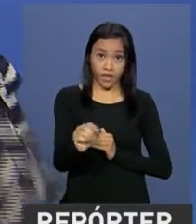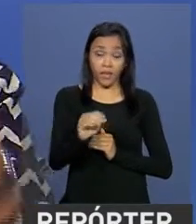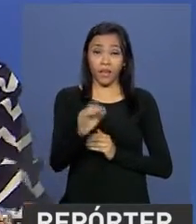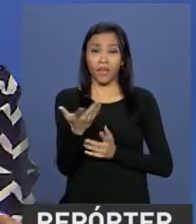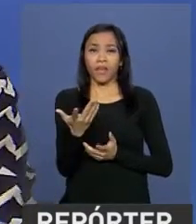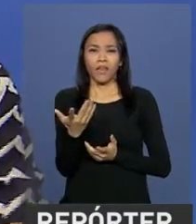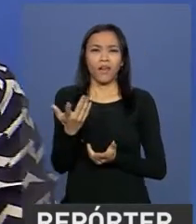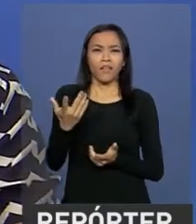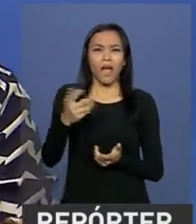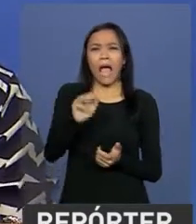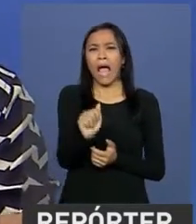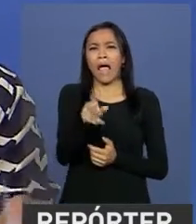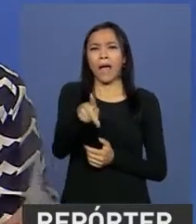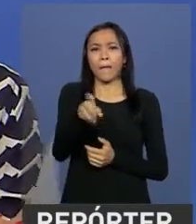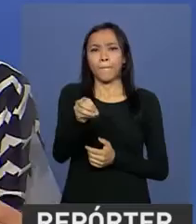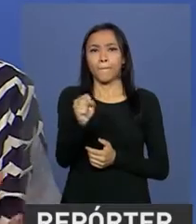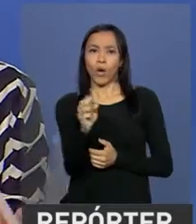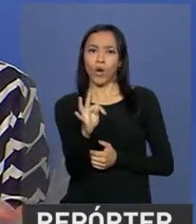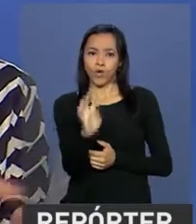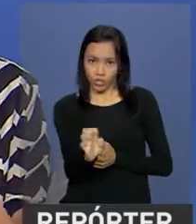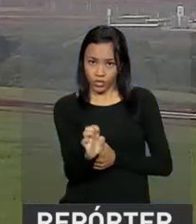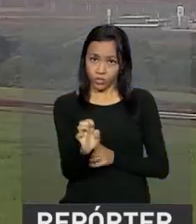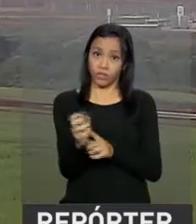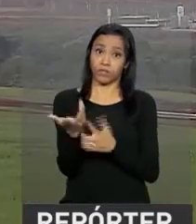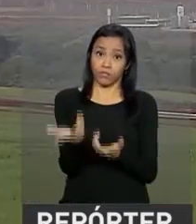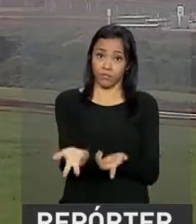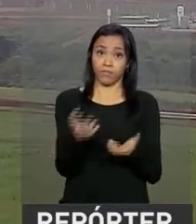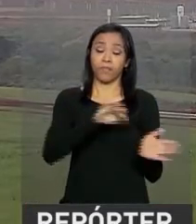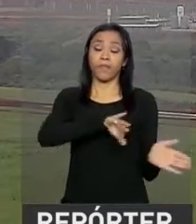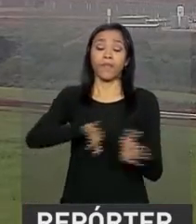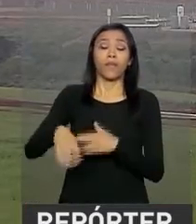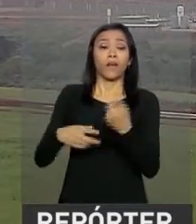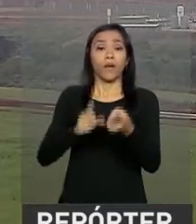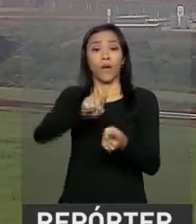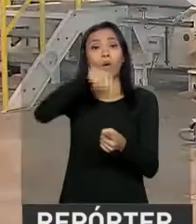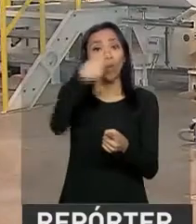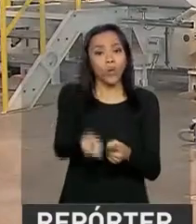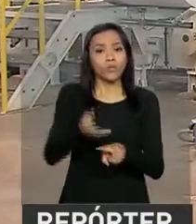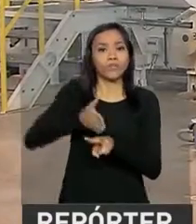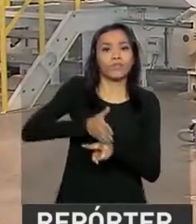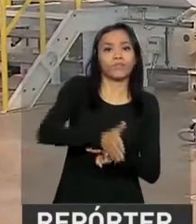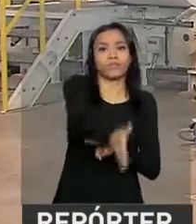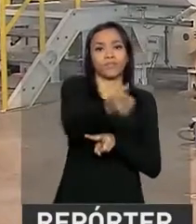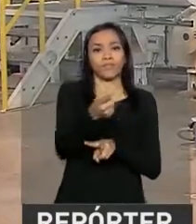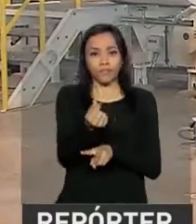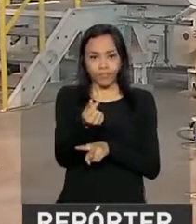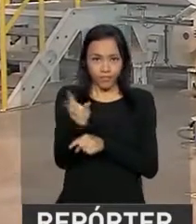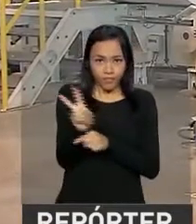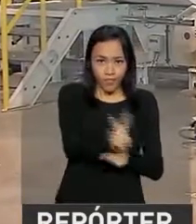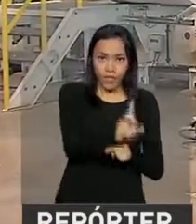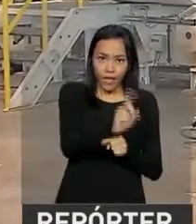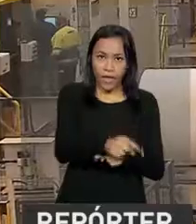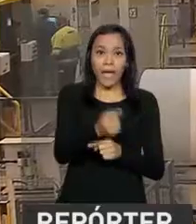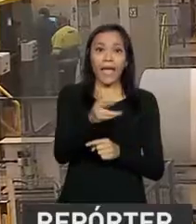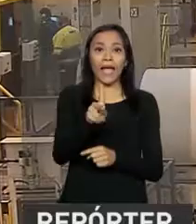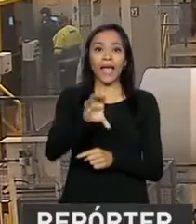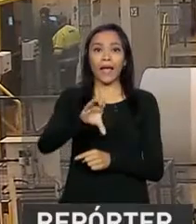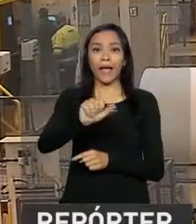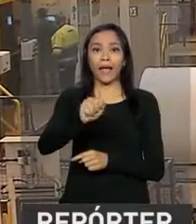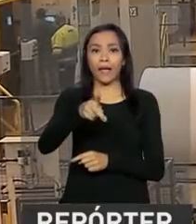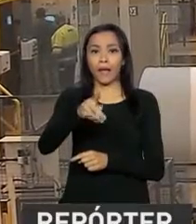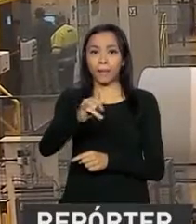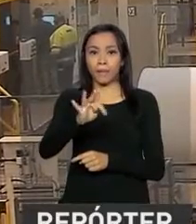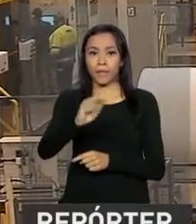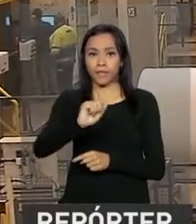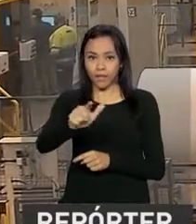equalização nem aporte de recursos do Tesouro Nacional. A outra linha de financiamento é para capital de giro de empresas. Essa é uma linha que